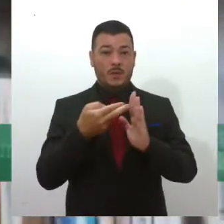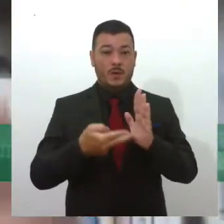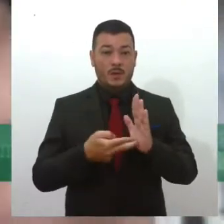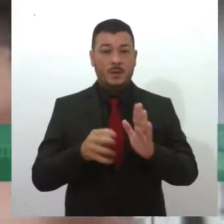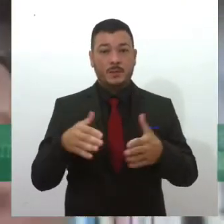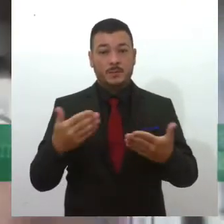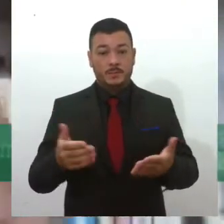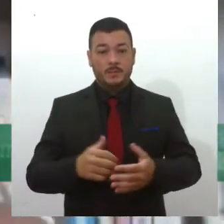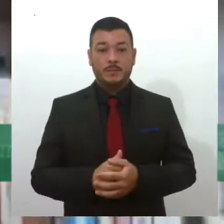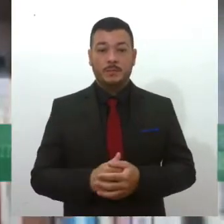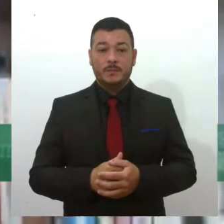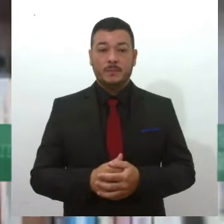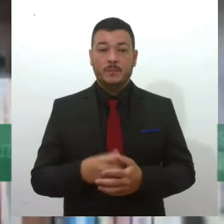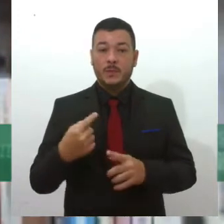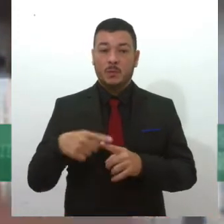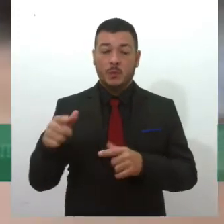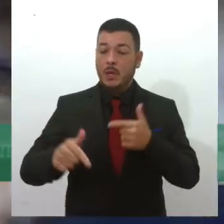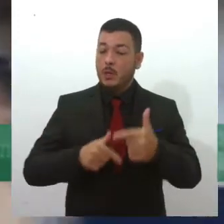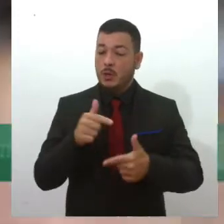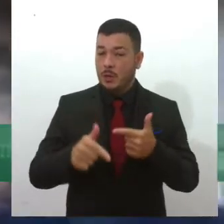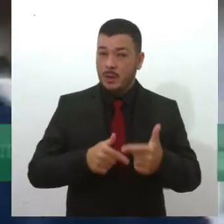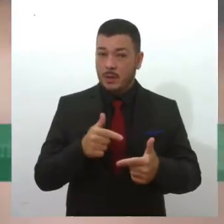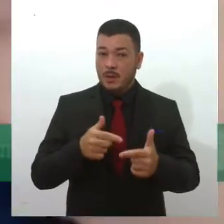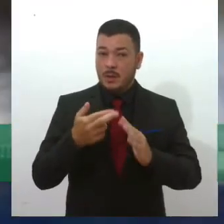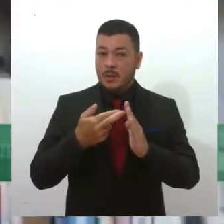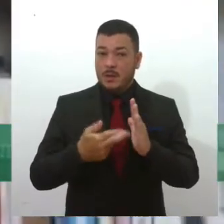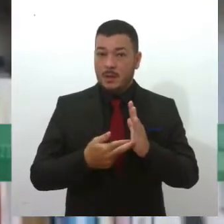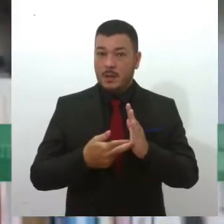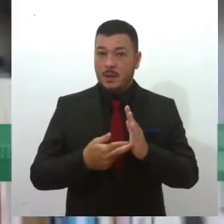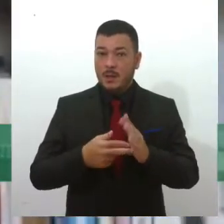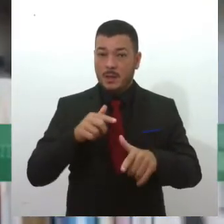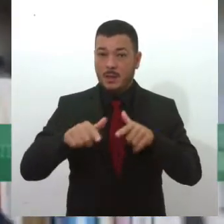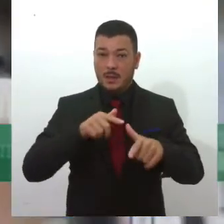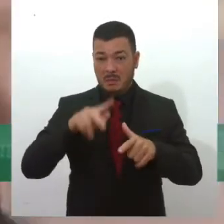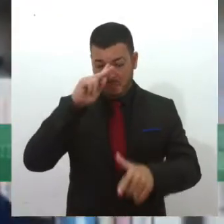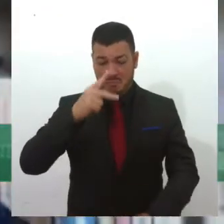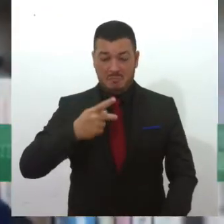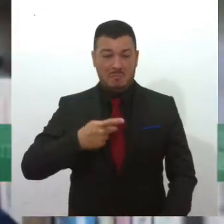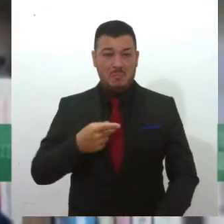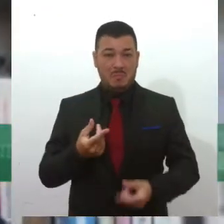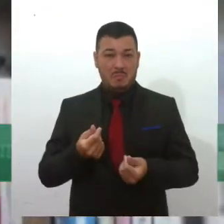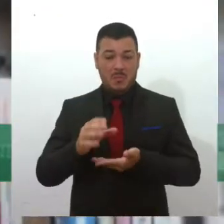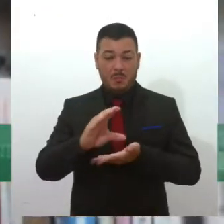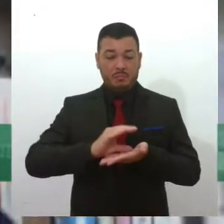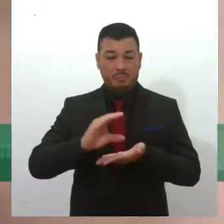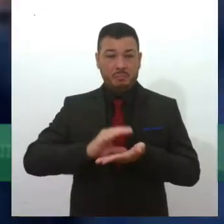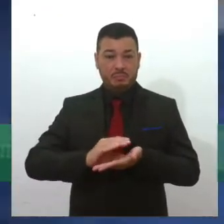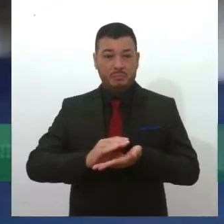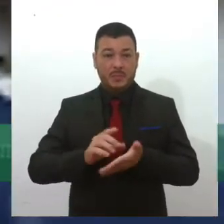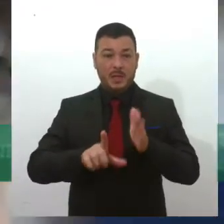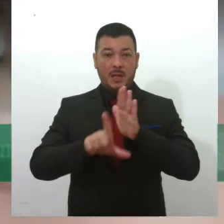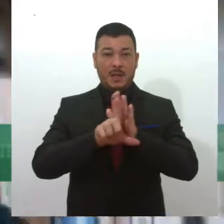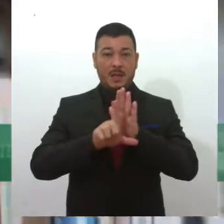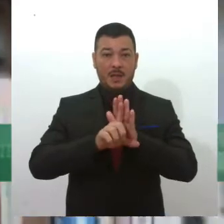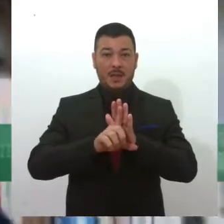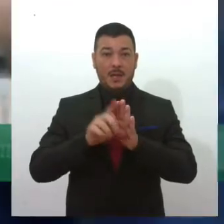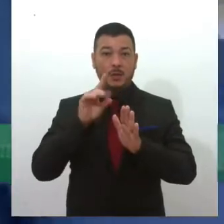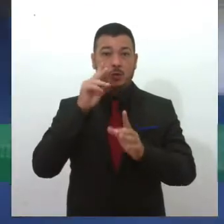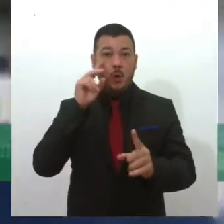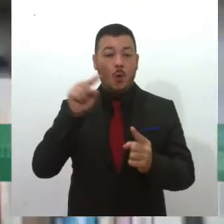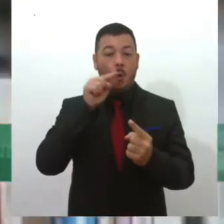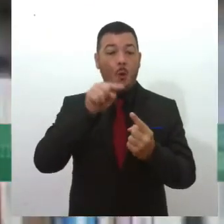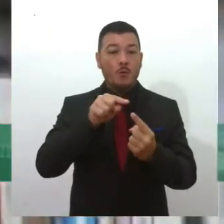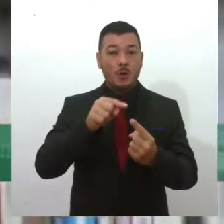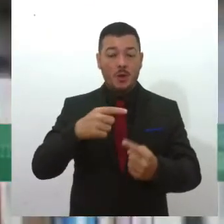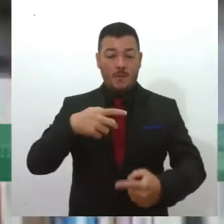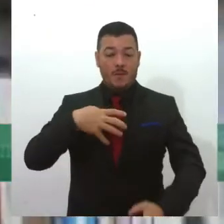seja, que estão legislando em causa própria. Estão produzindo lei visando o